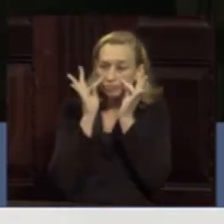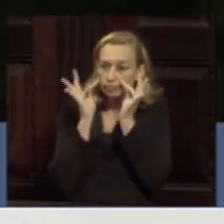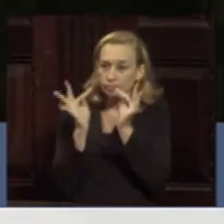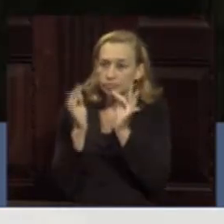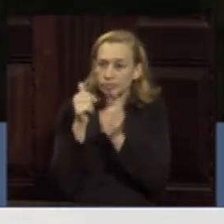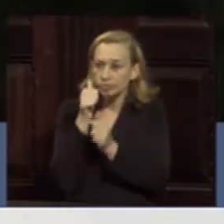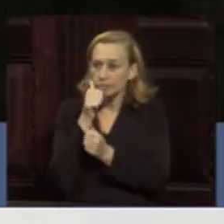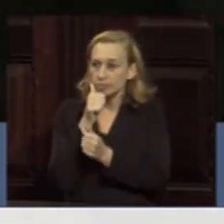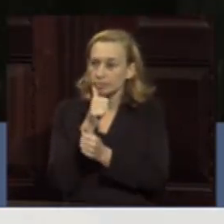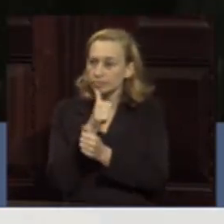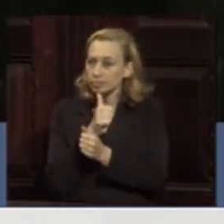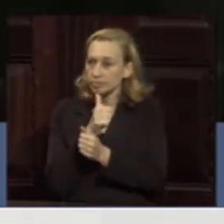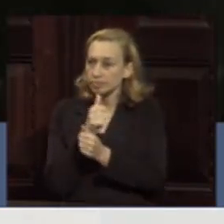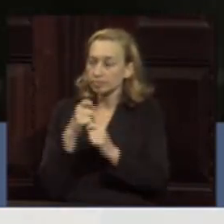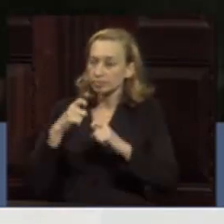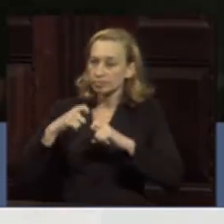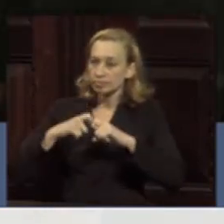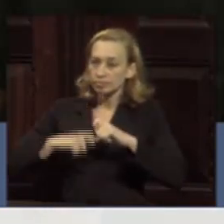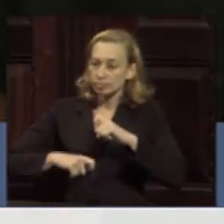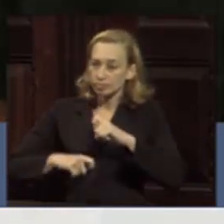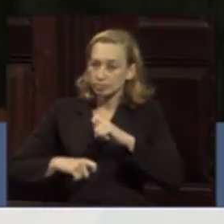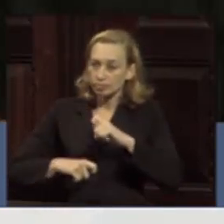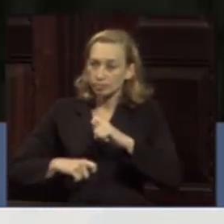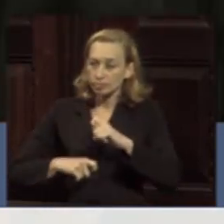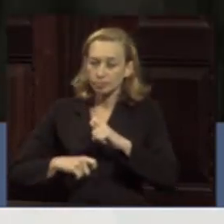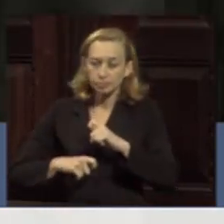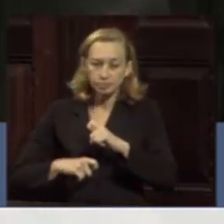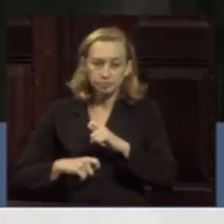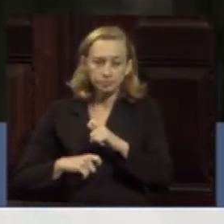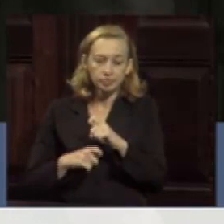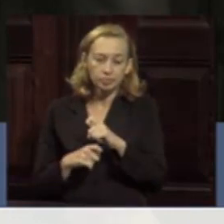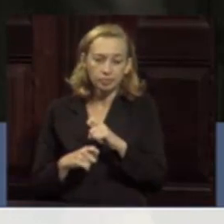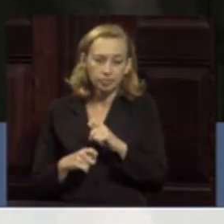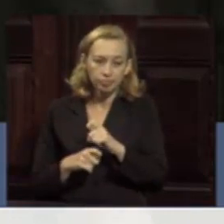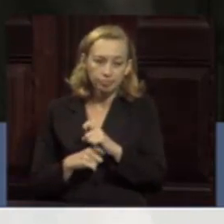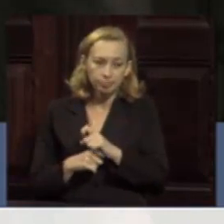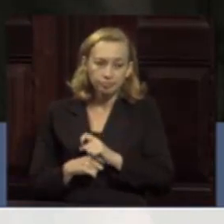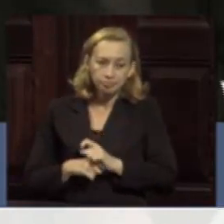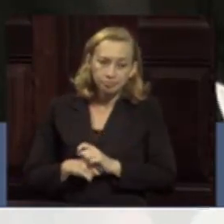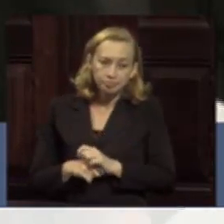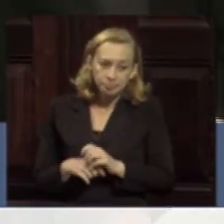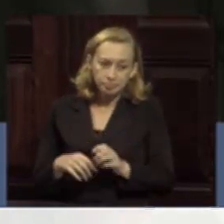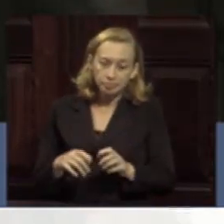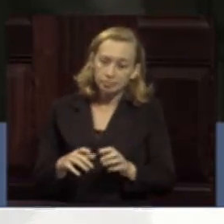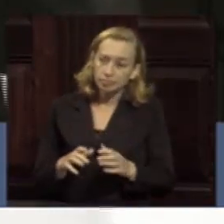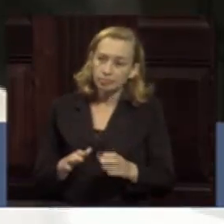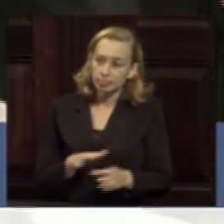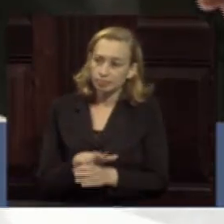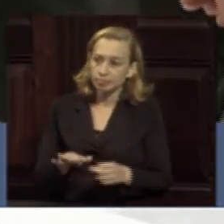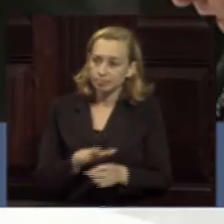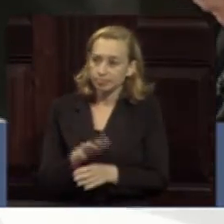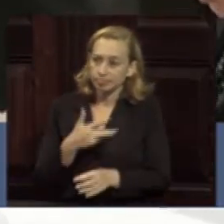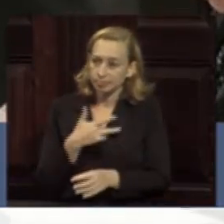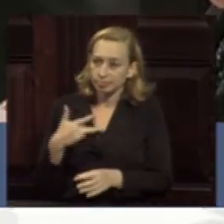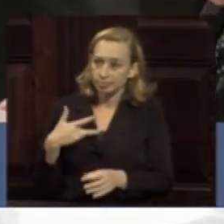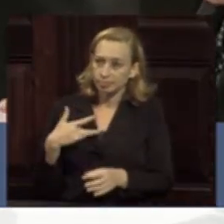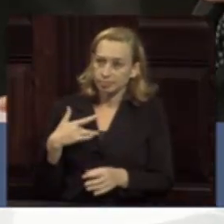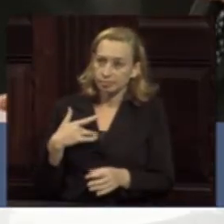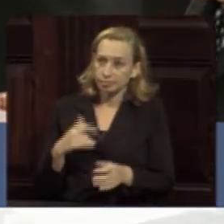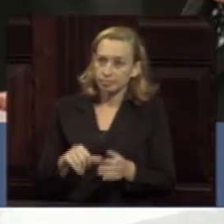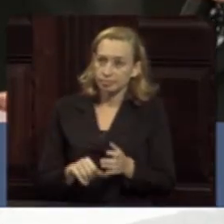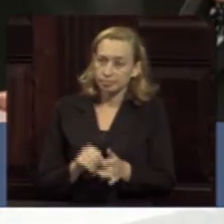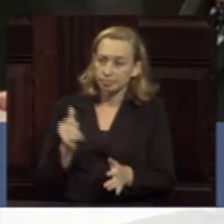mulher vítima e as informações colhidas na unidade de saúde que realizou o primeiro